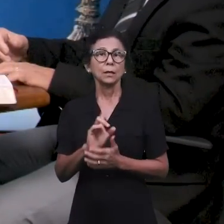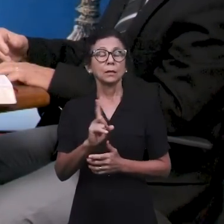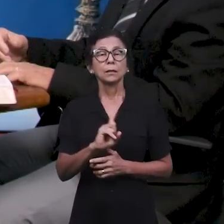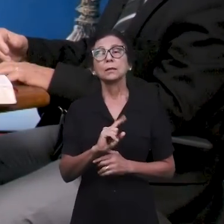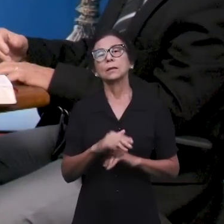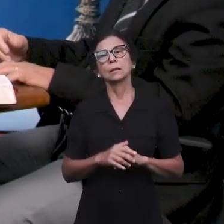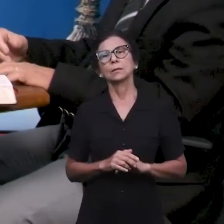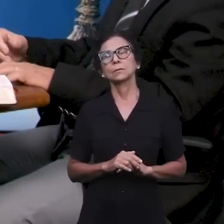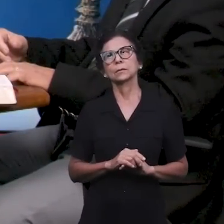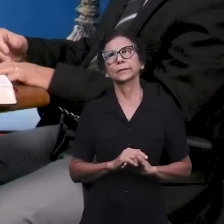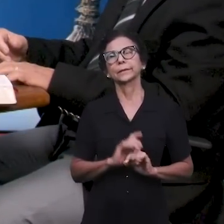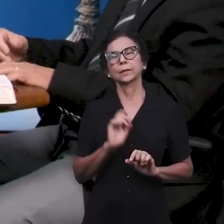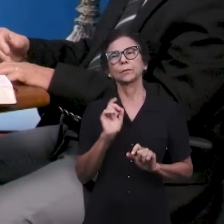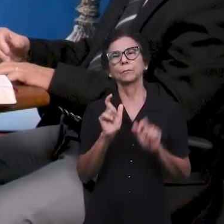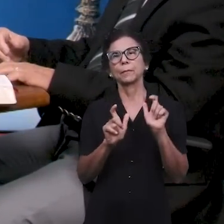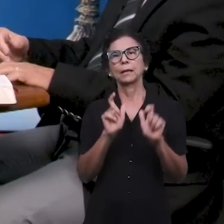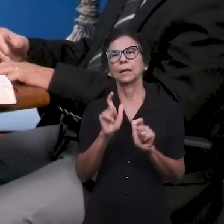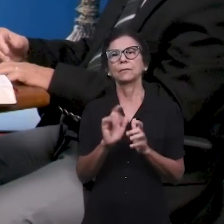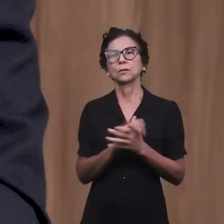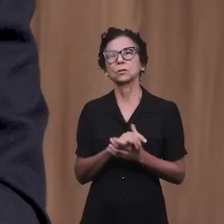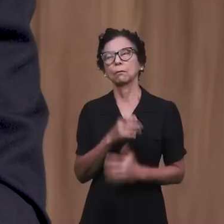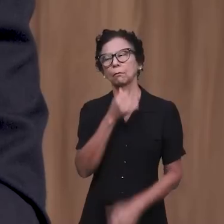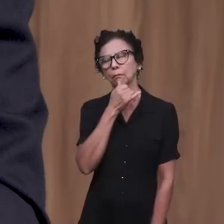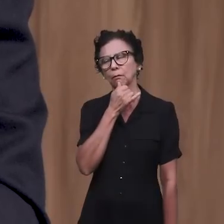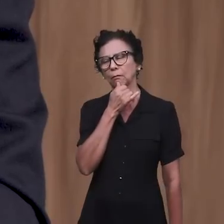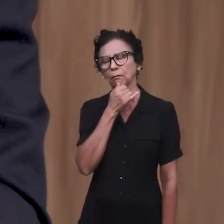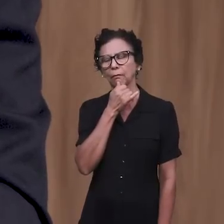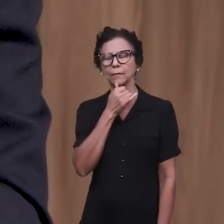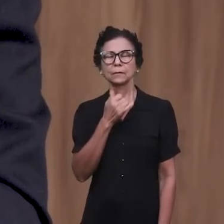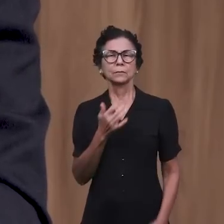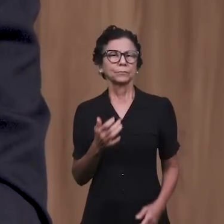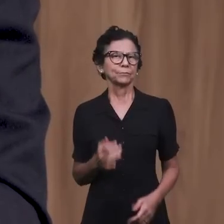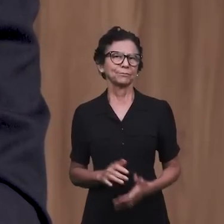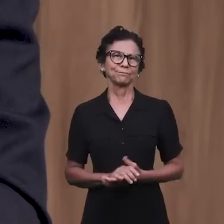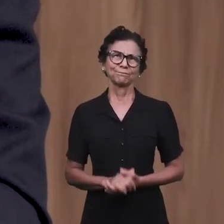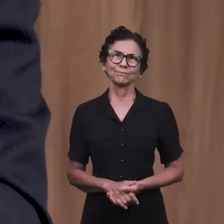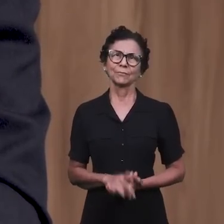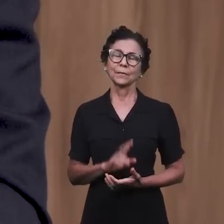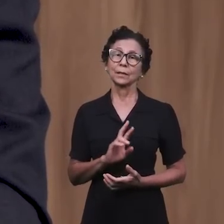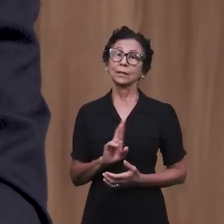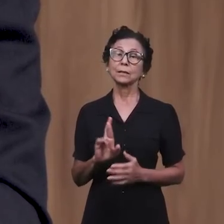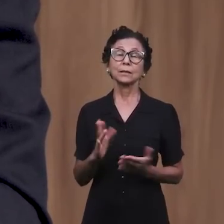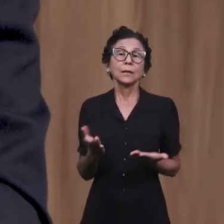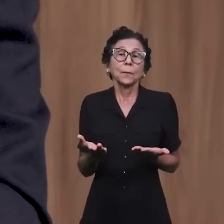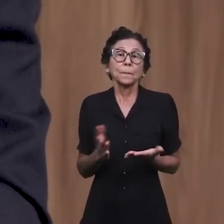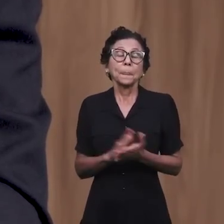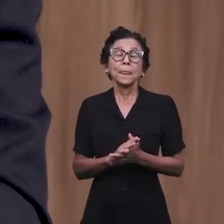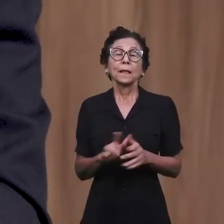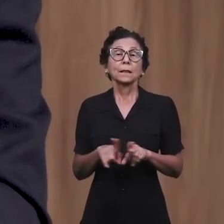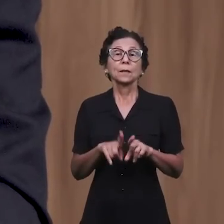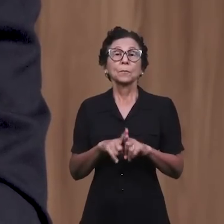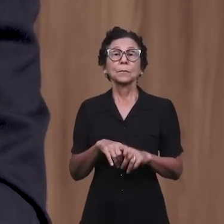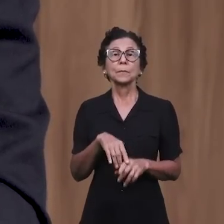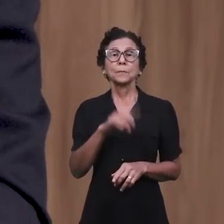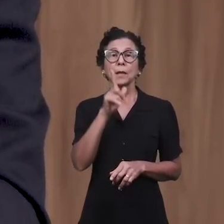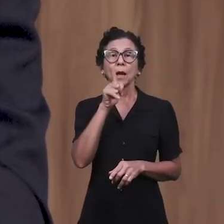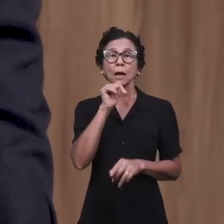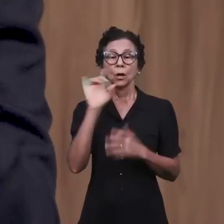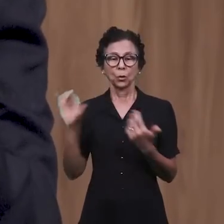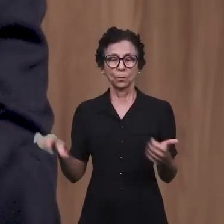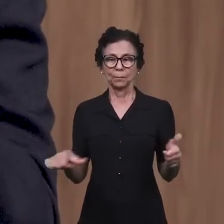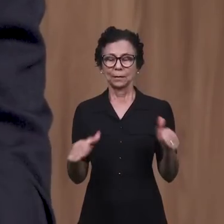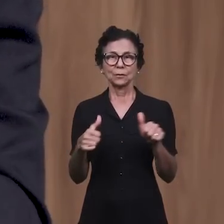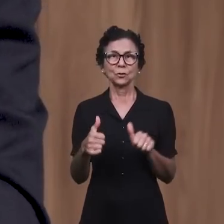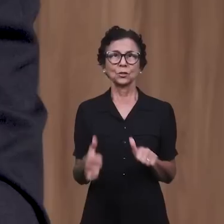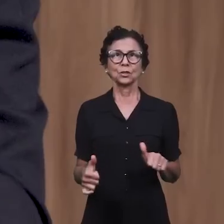de desânimo, né? Desânimo na fé e assim por diante. Então, realmente, na questão de atos pastorais, por exemplo, o batismo. O pastor